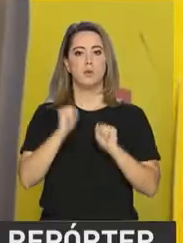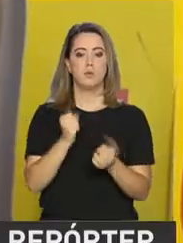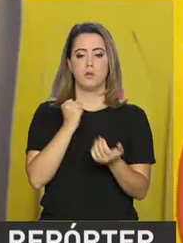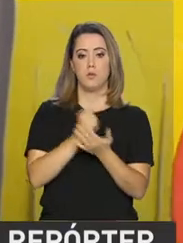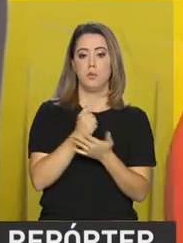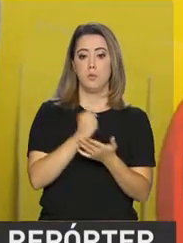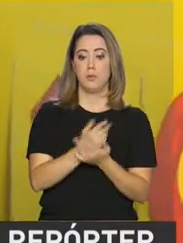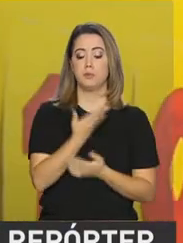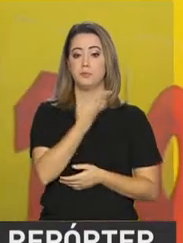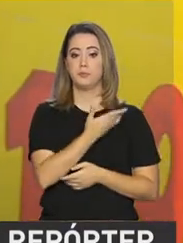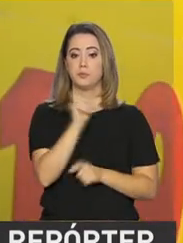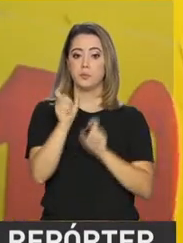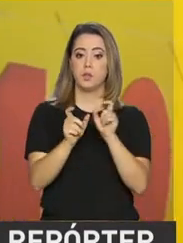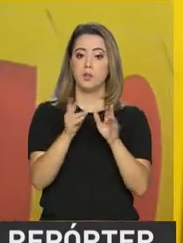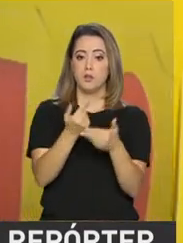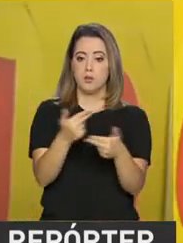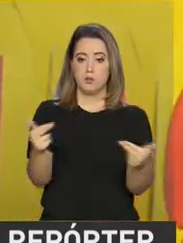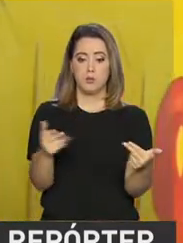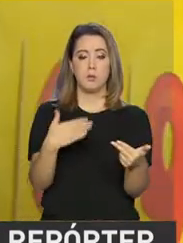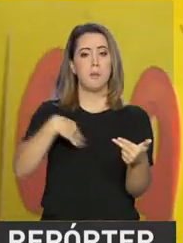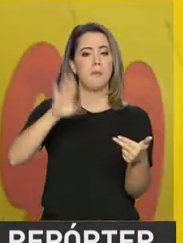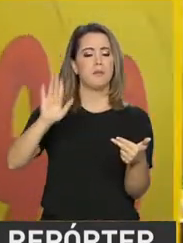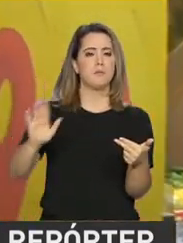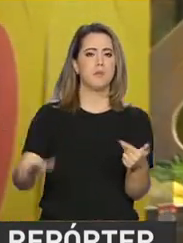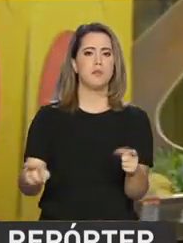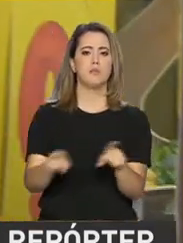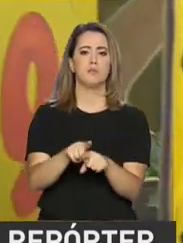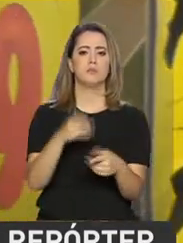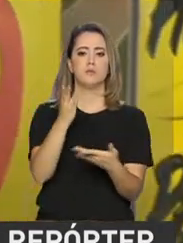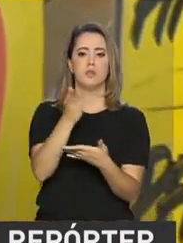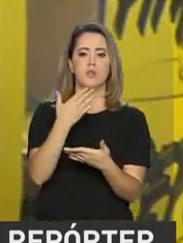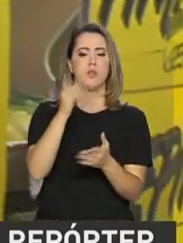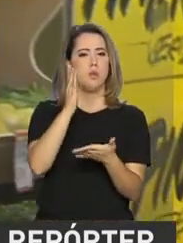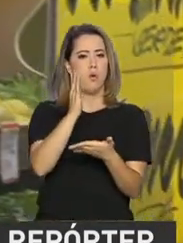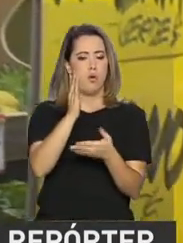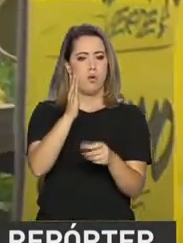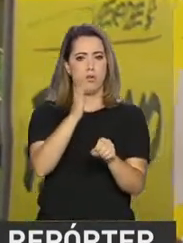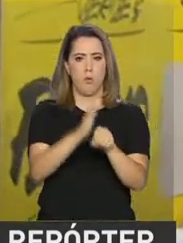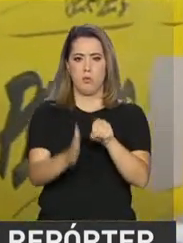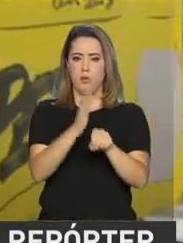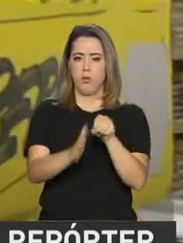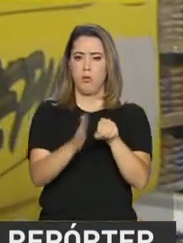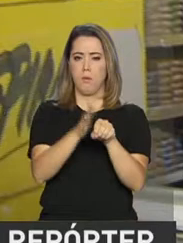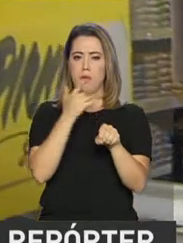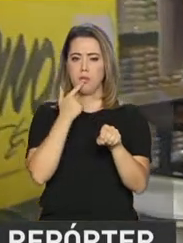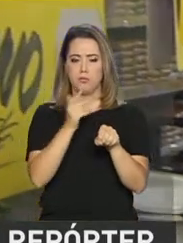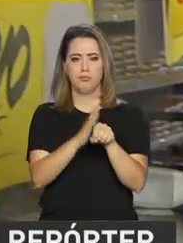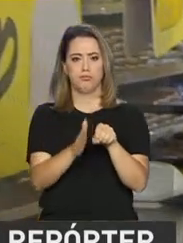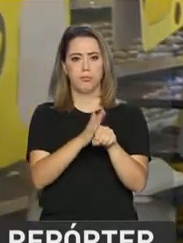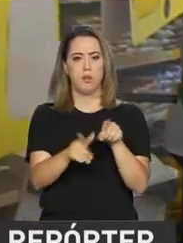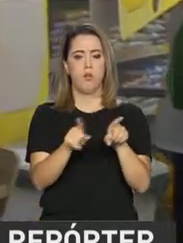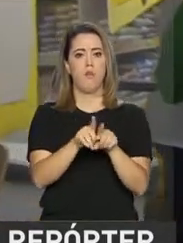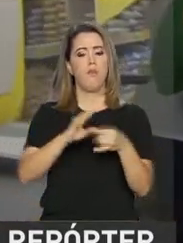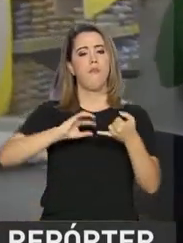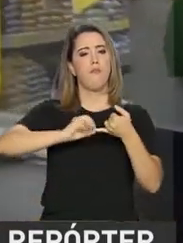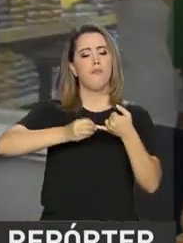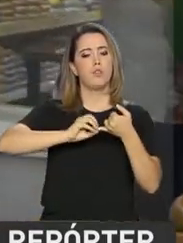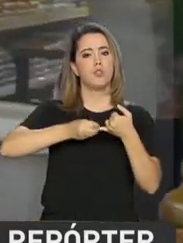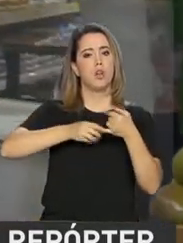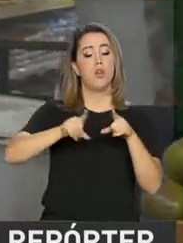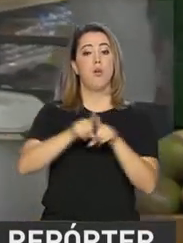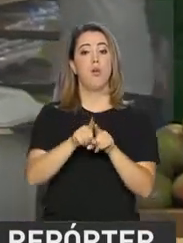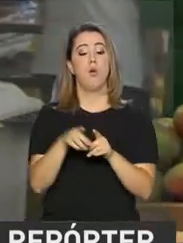produtos são mais baratos em agosto e são tomate feijão carioca o açúcar eo